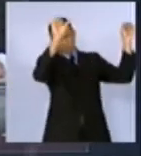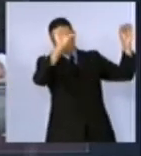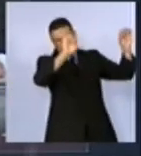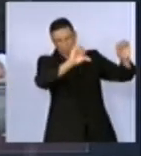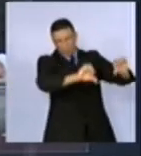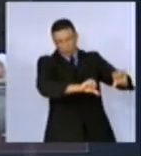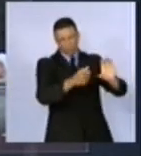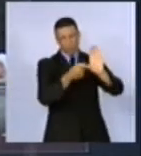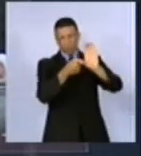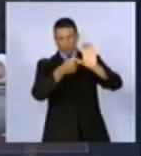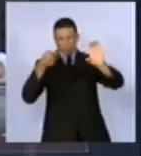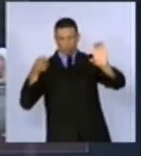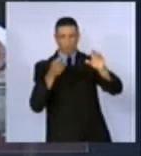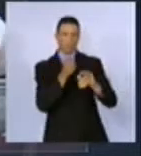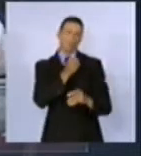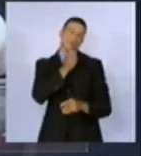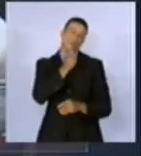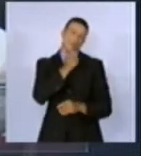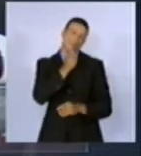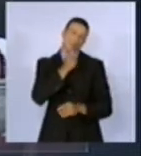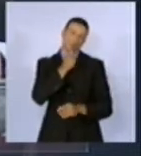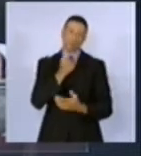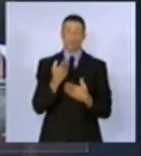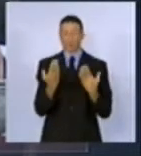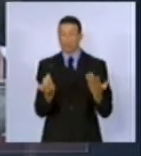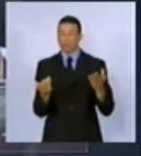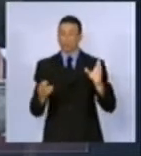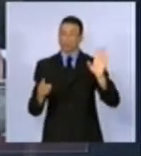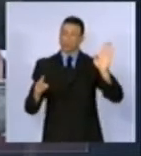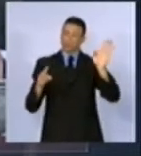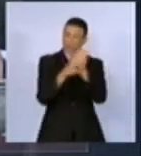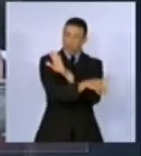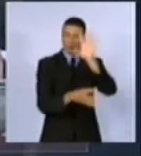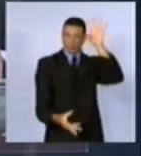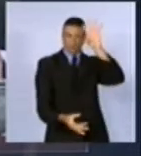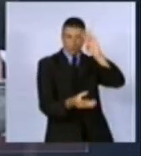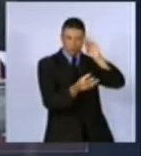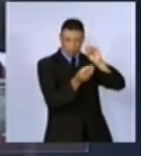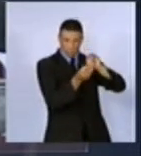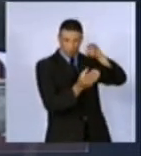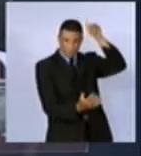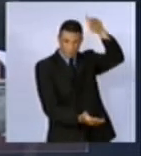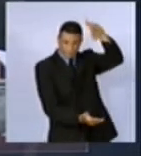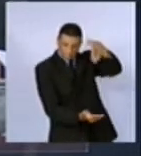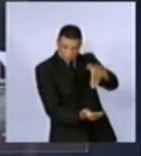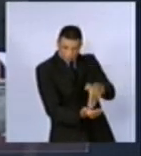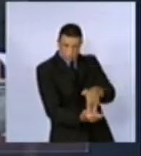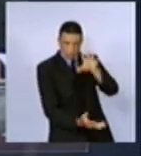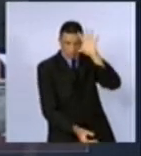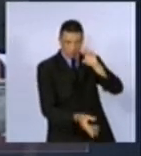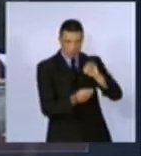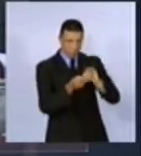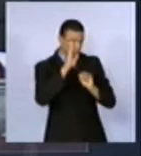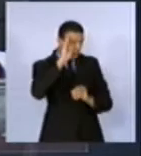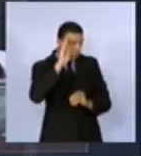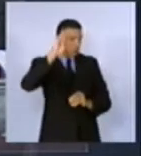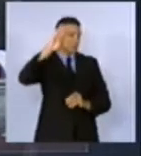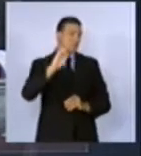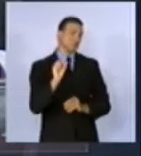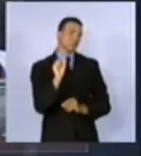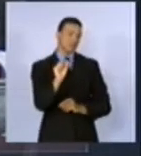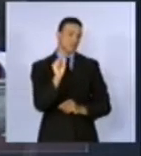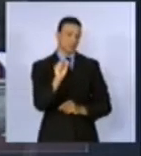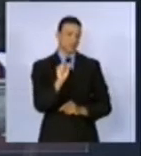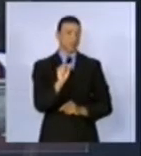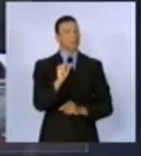é lucro e aí fica algumas questões e eu queria só resumir a última que a gente precisa destacar aqui que